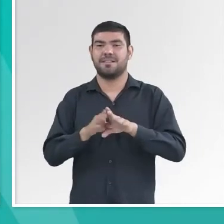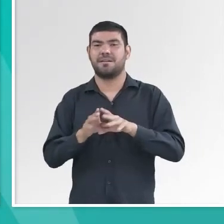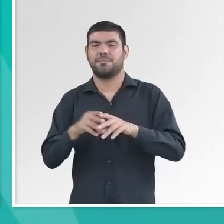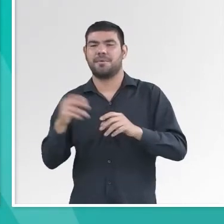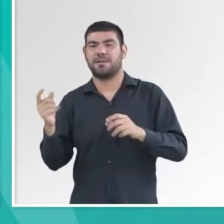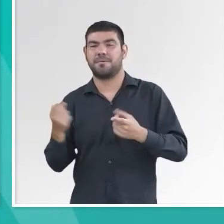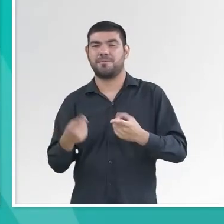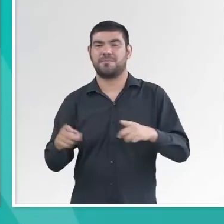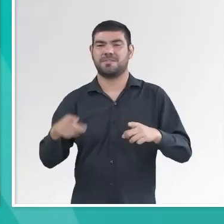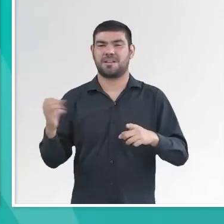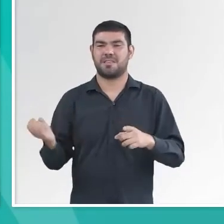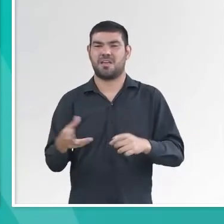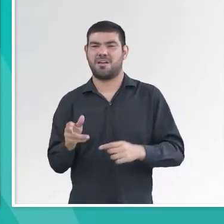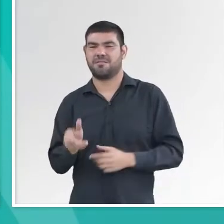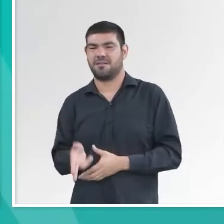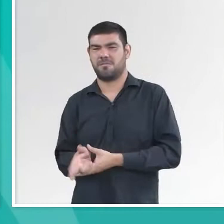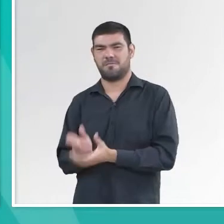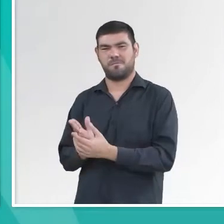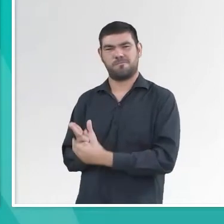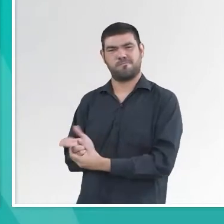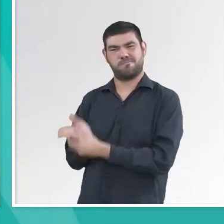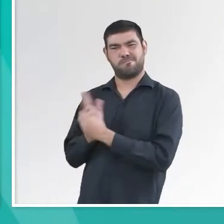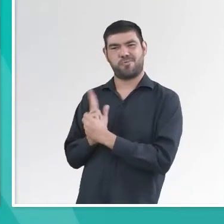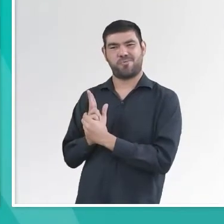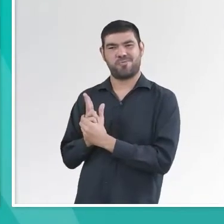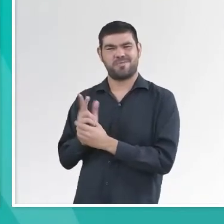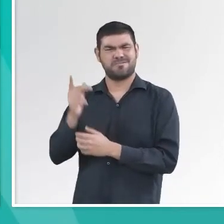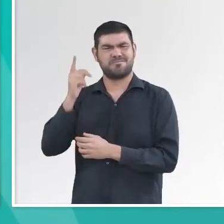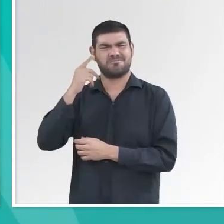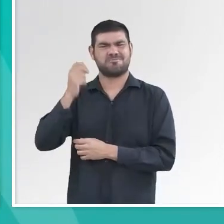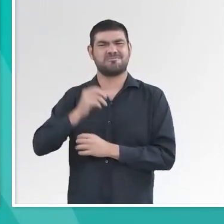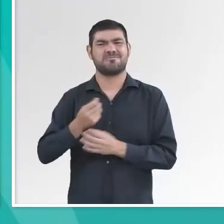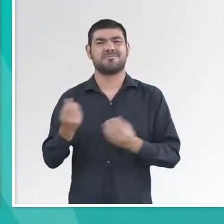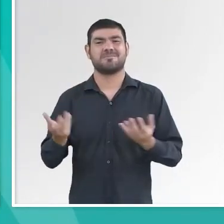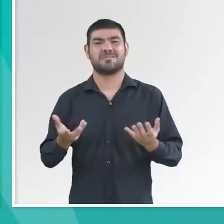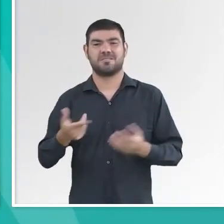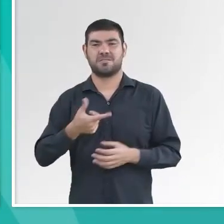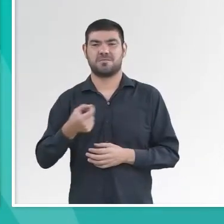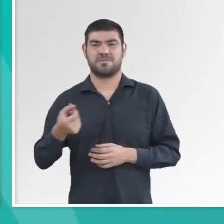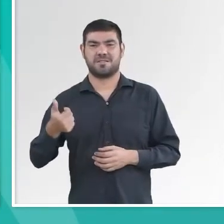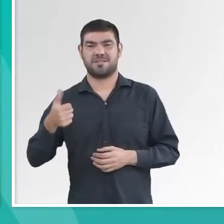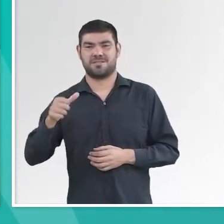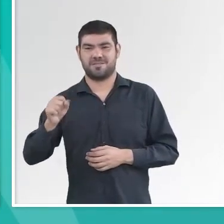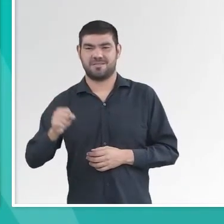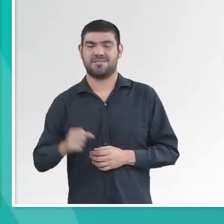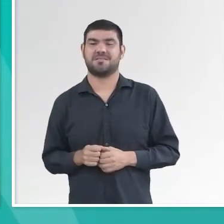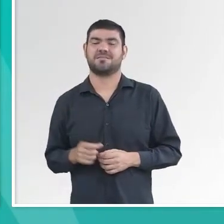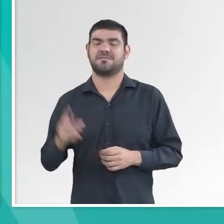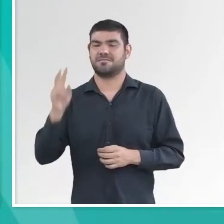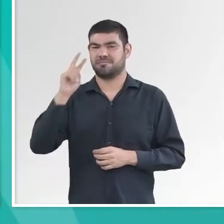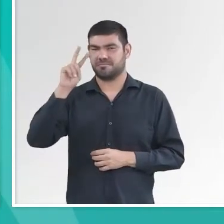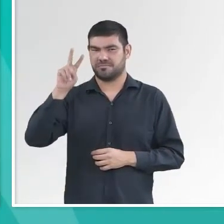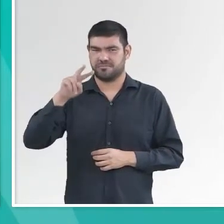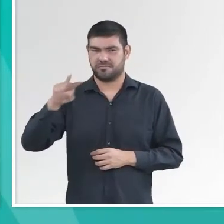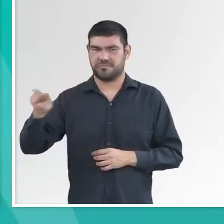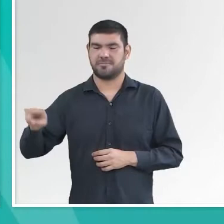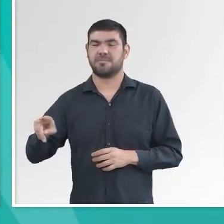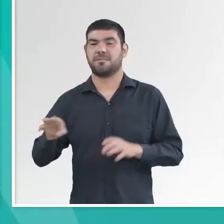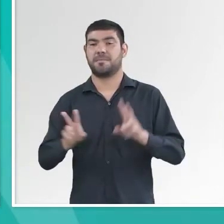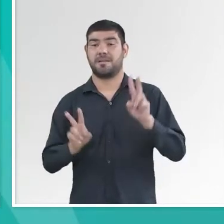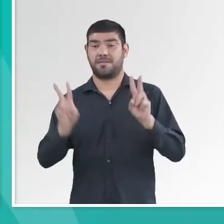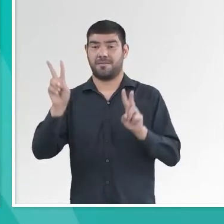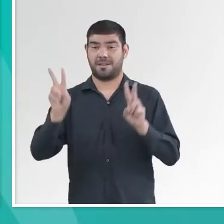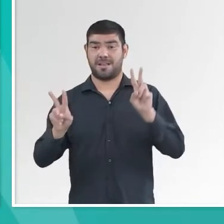Esse, de 2018. Além de refletir com sátiras da marchinha tema da festa,